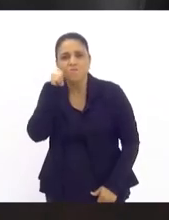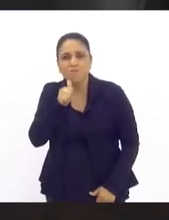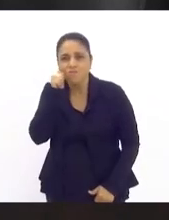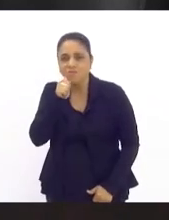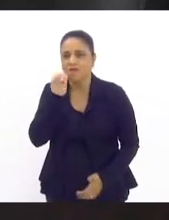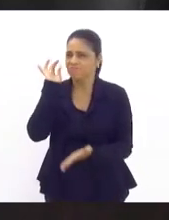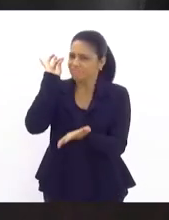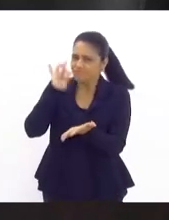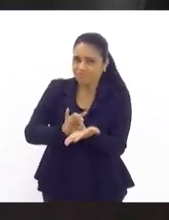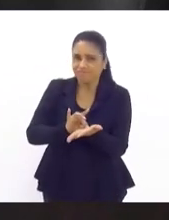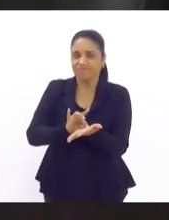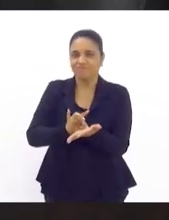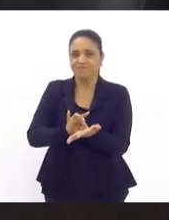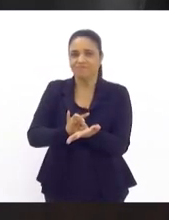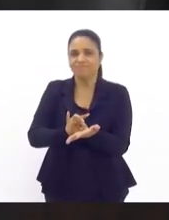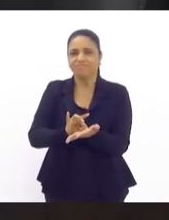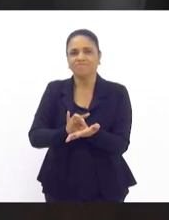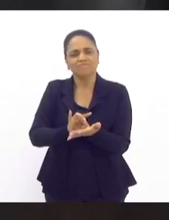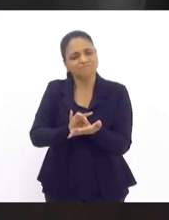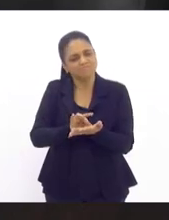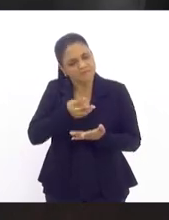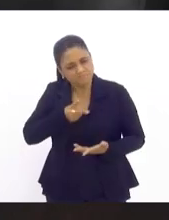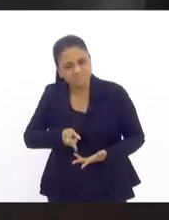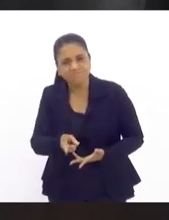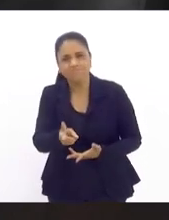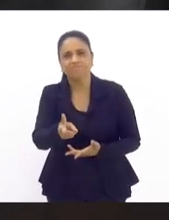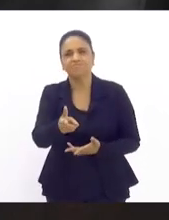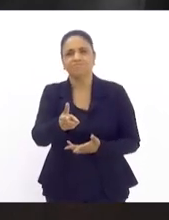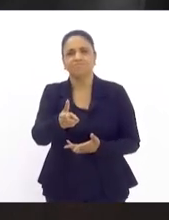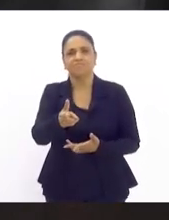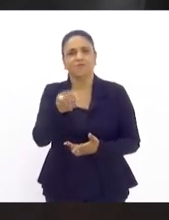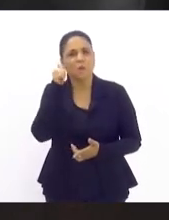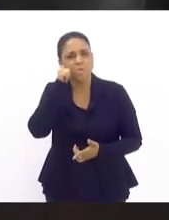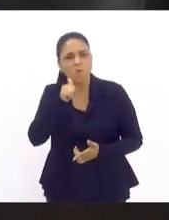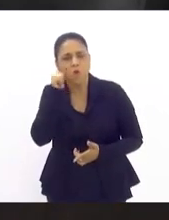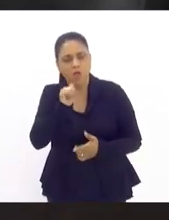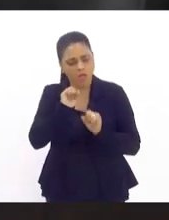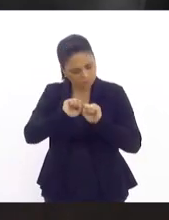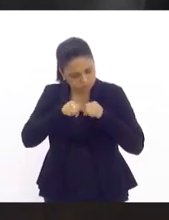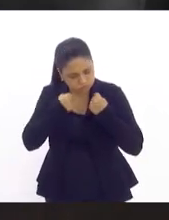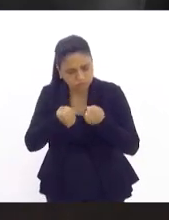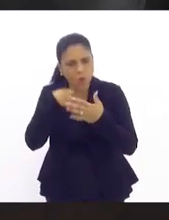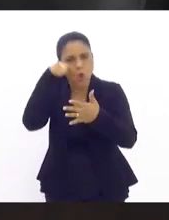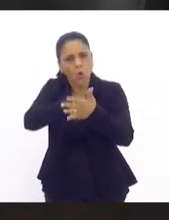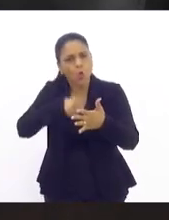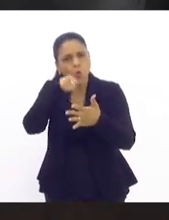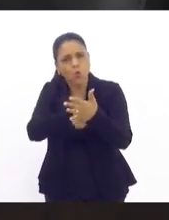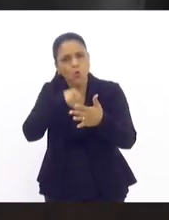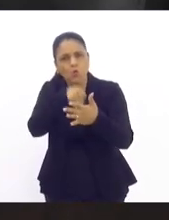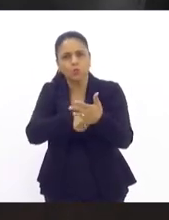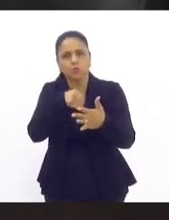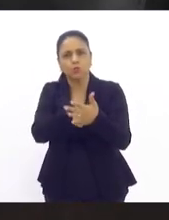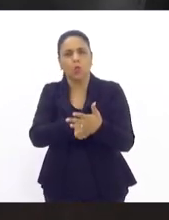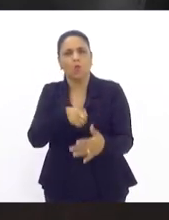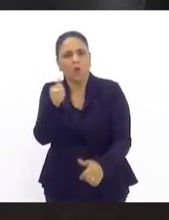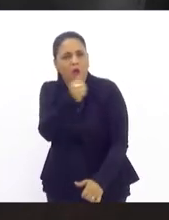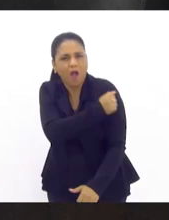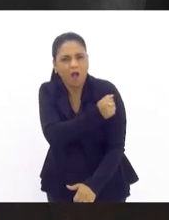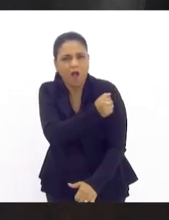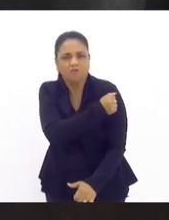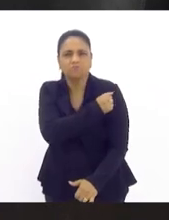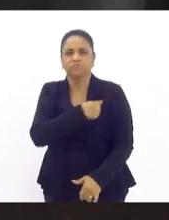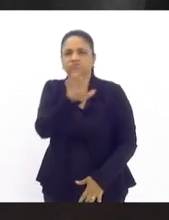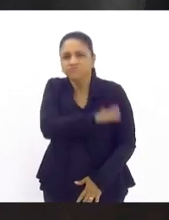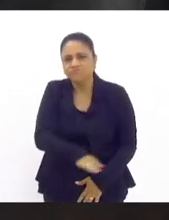fato, foi e será eternamente heroína. Uma mulher que deu a vida por alunos, por